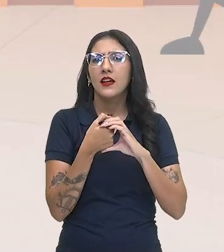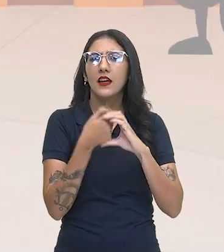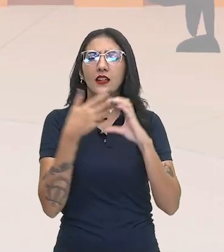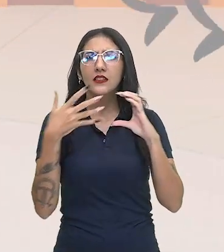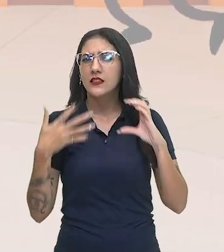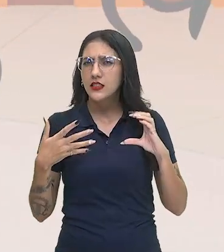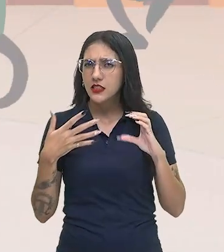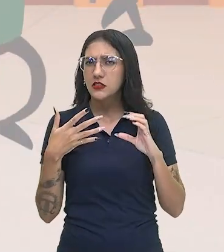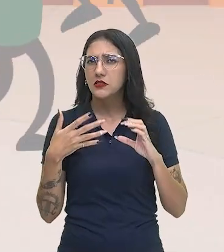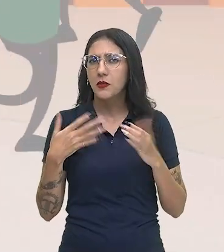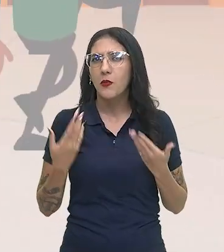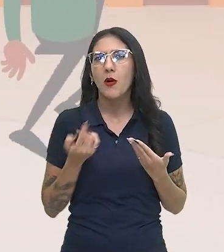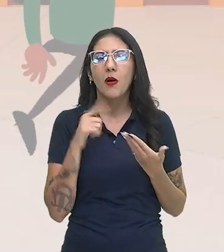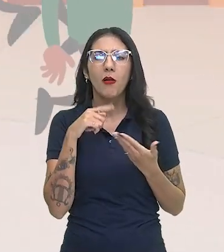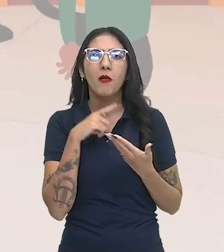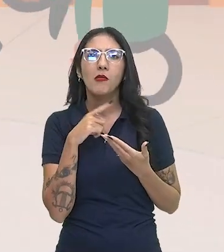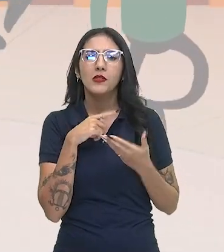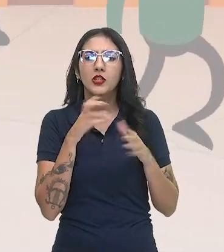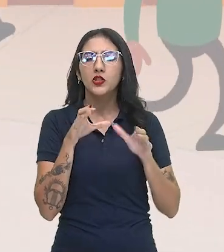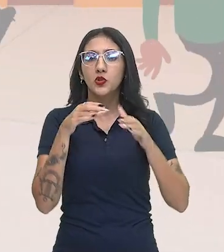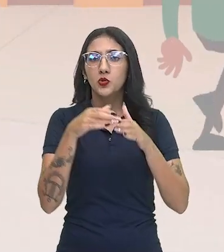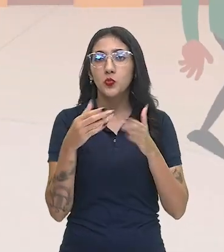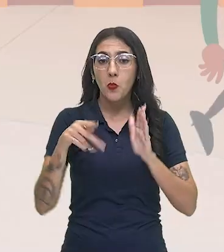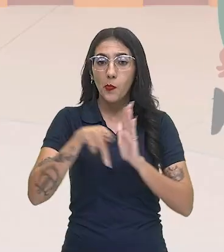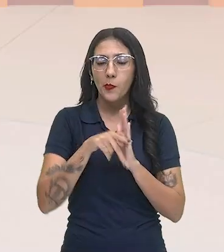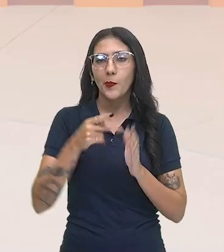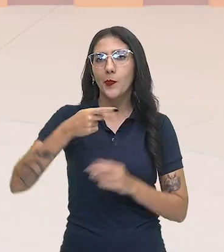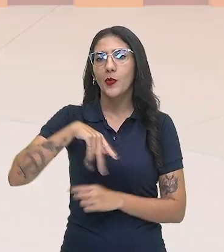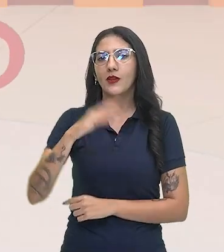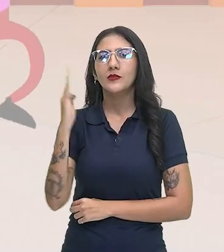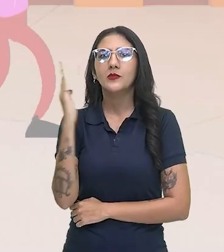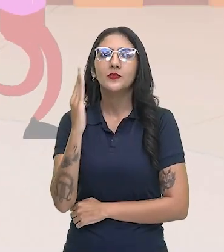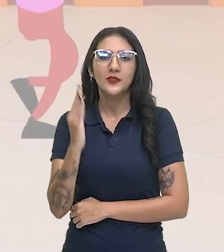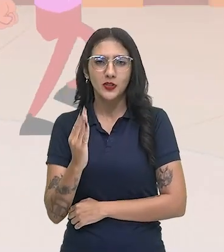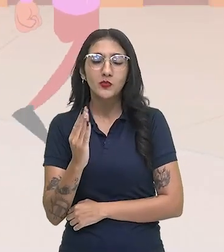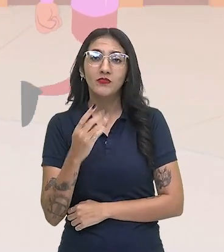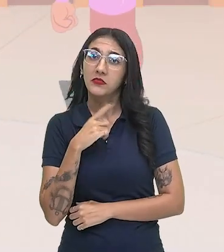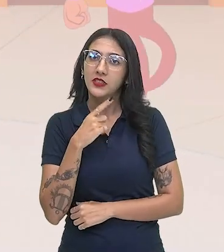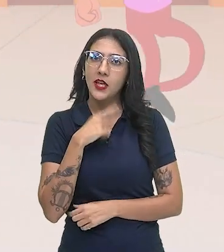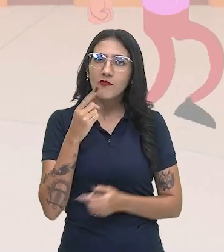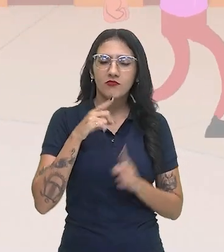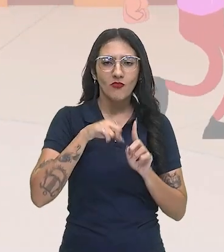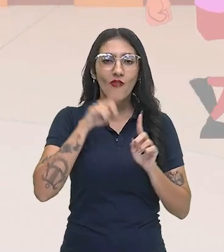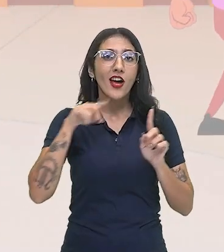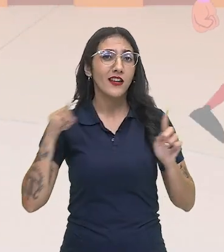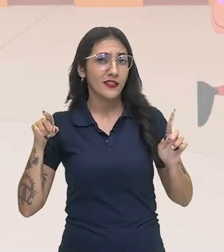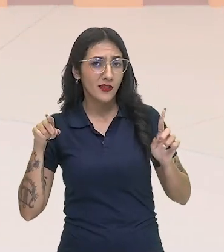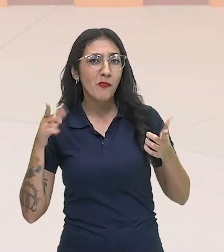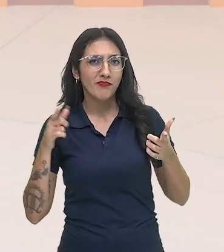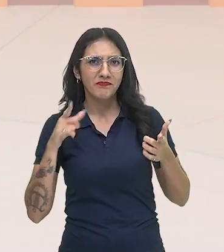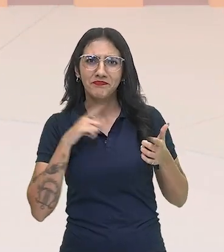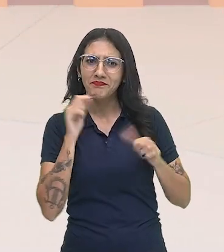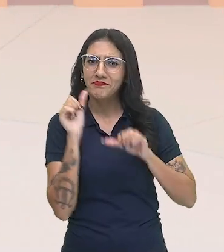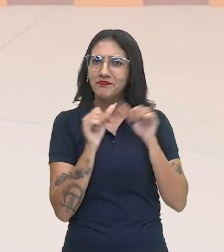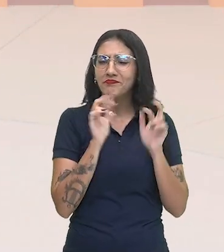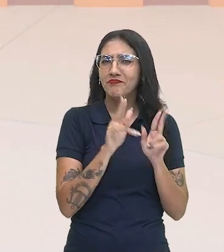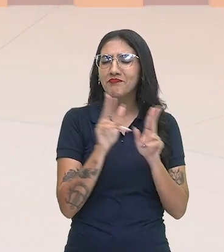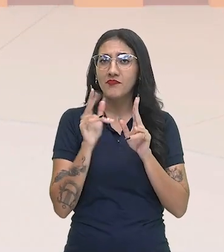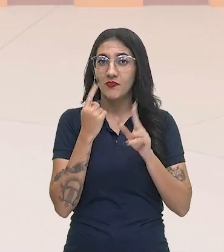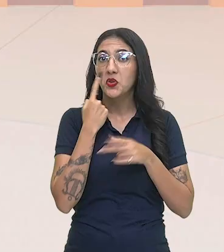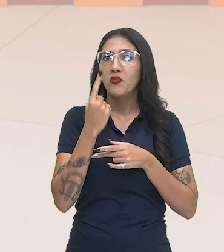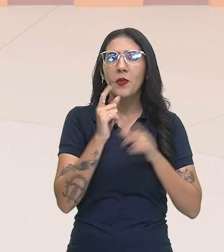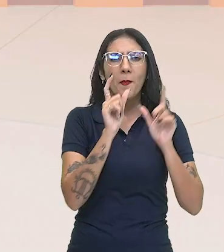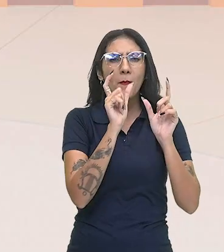dos movimentos sociais brasileiros variam muito. Vocês viram aí que nas nossas plaquinhas